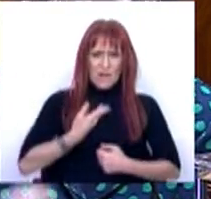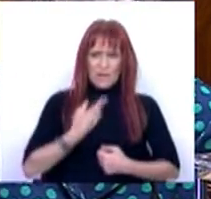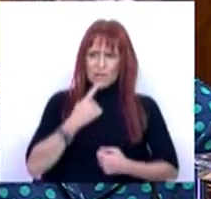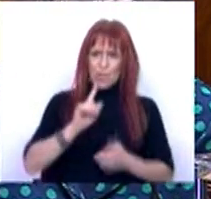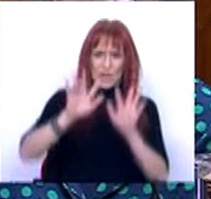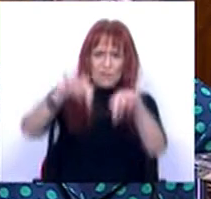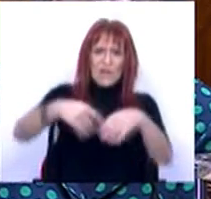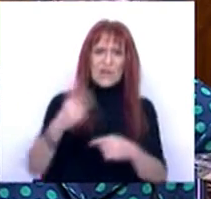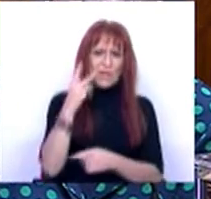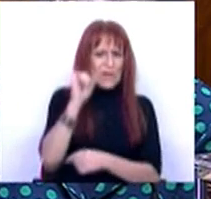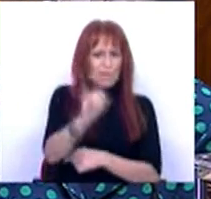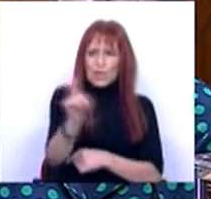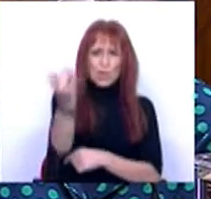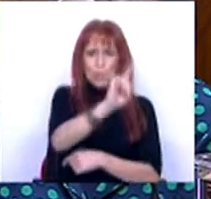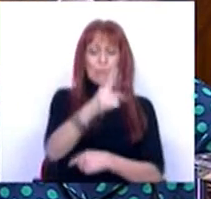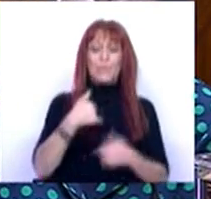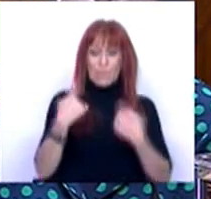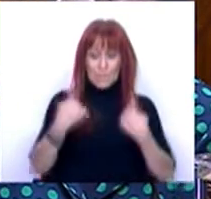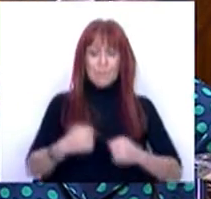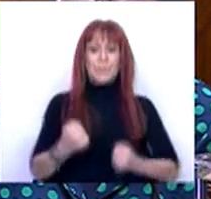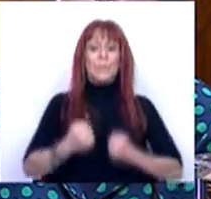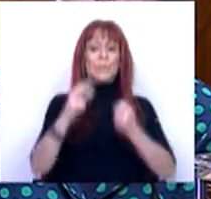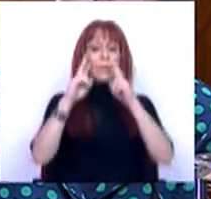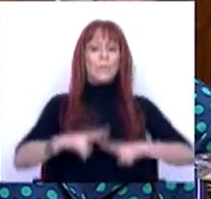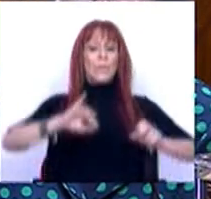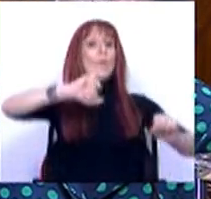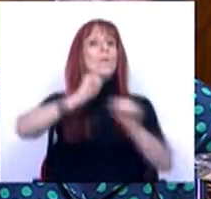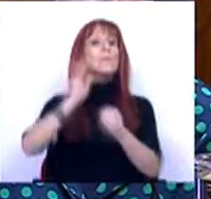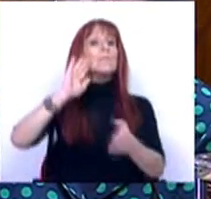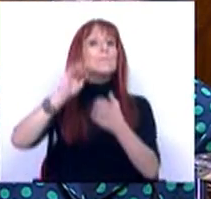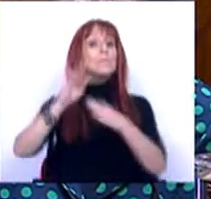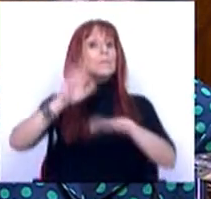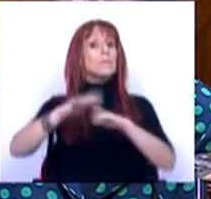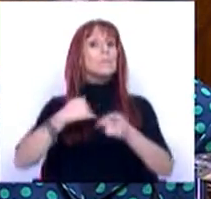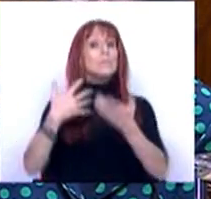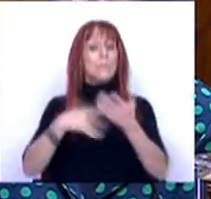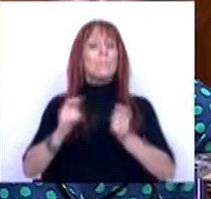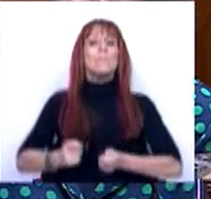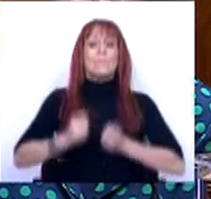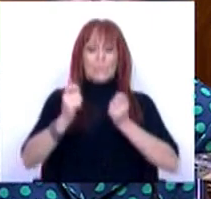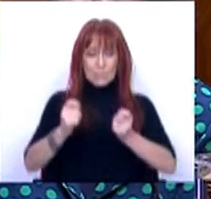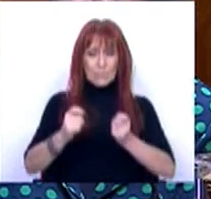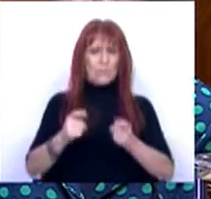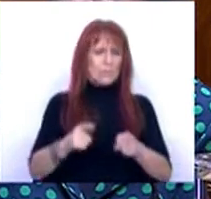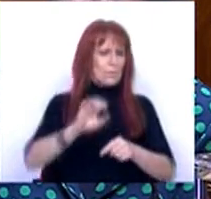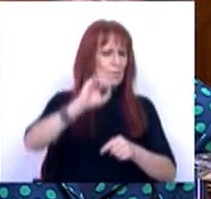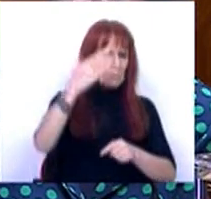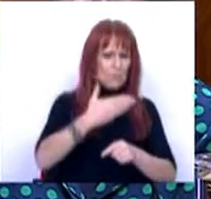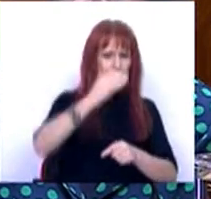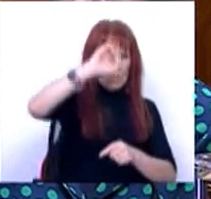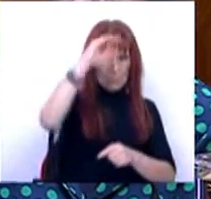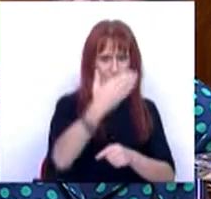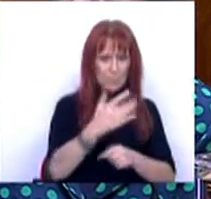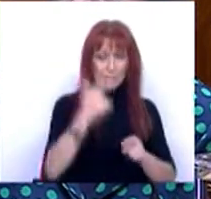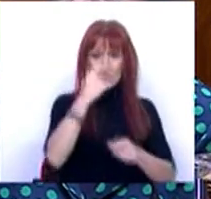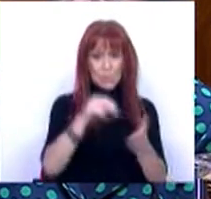ao final das suas vidas. Nós hoje temos que conseguir encontrar outras soluções. E é por isso que nós queremos investir, seja no primeiro direito para a